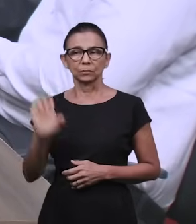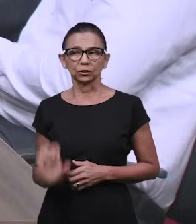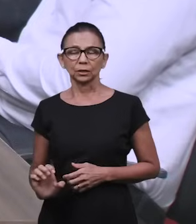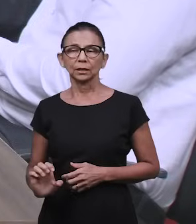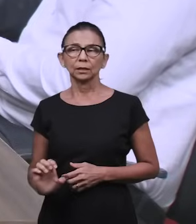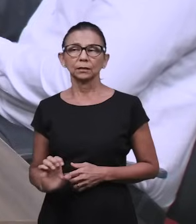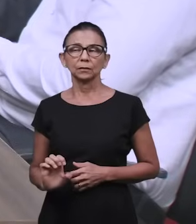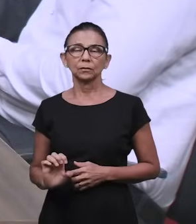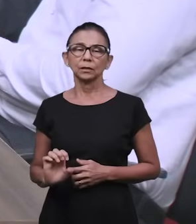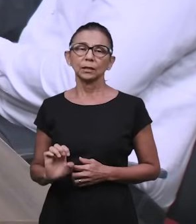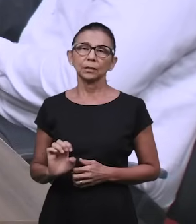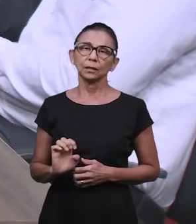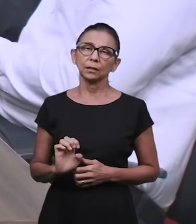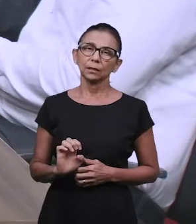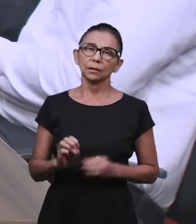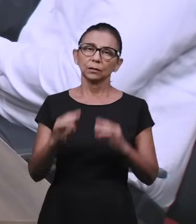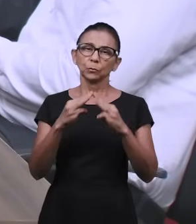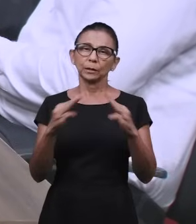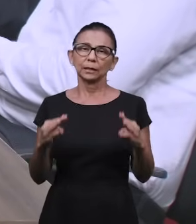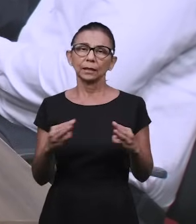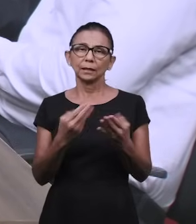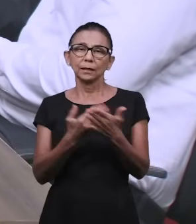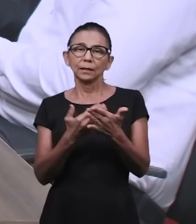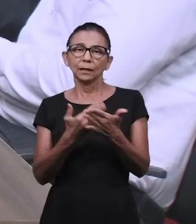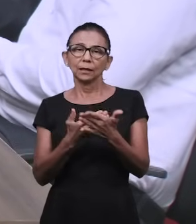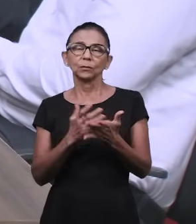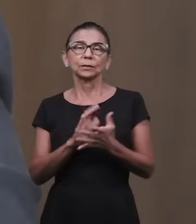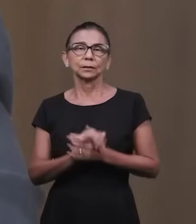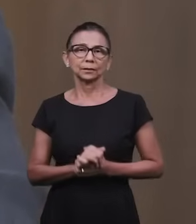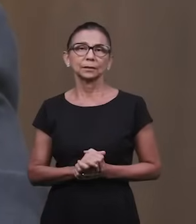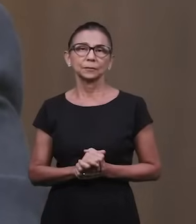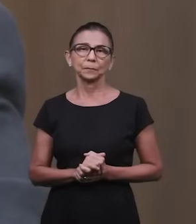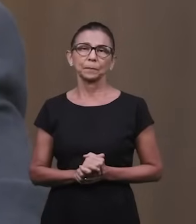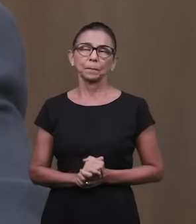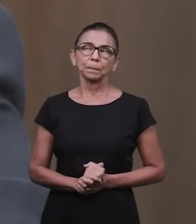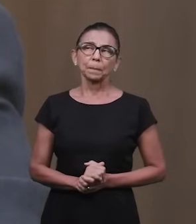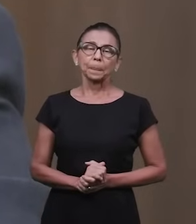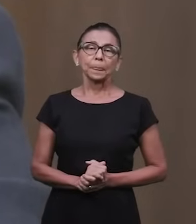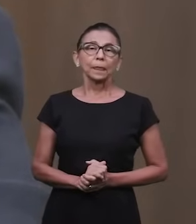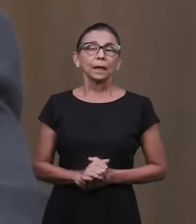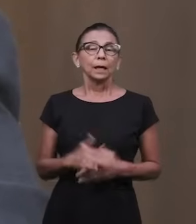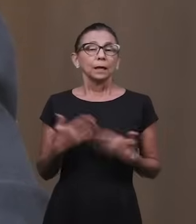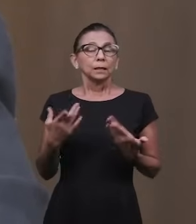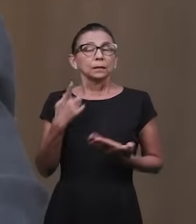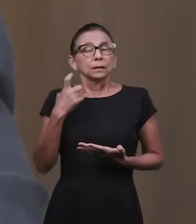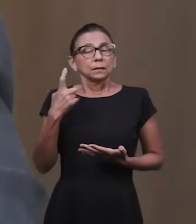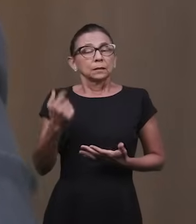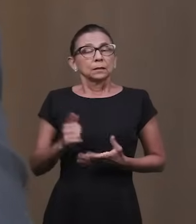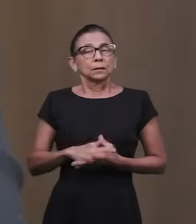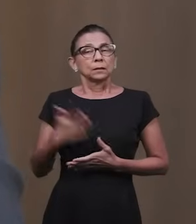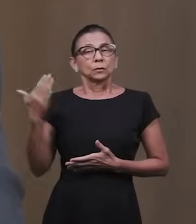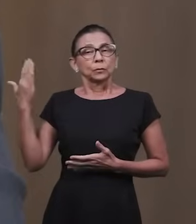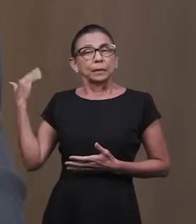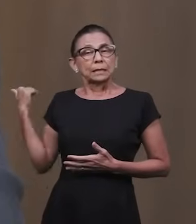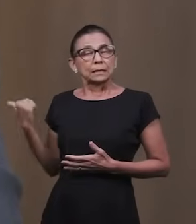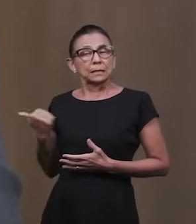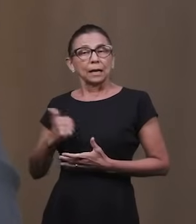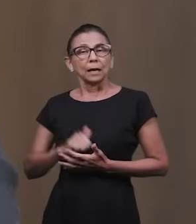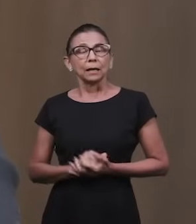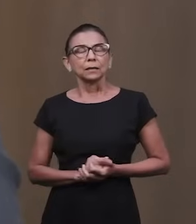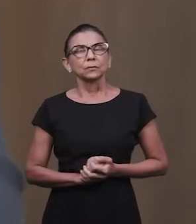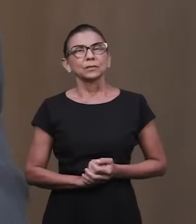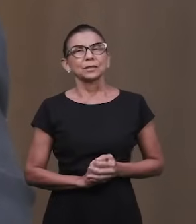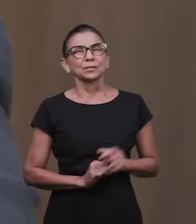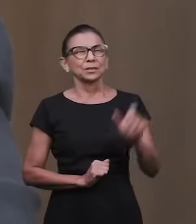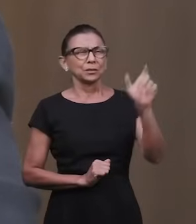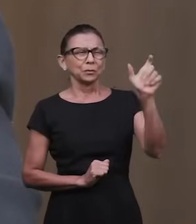percepção de como lá atrás isso era impedido. Como o Vinícius falou da história, né? A pessoa tinha que chegar numa outra pessoa para